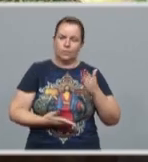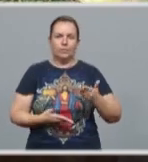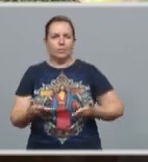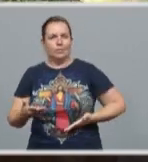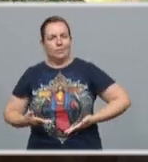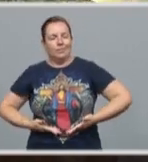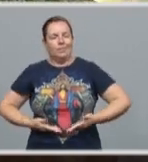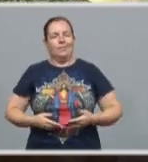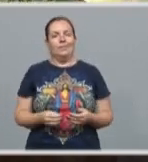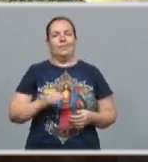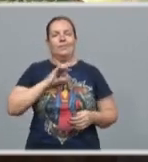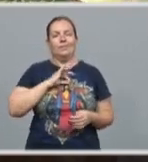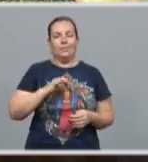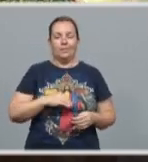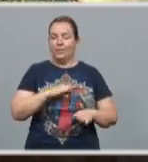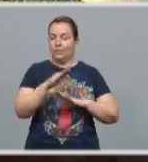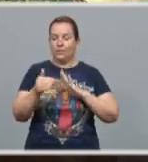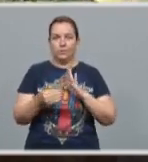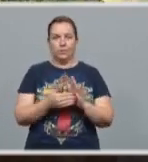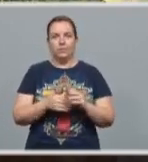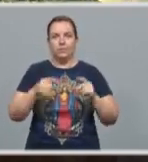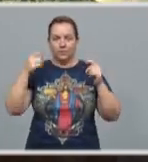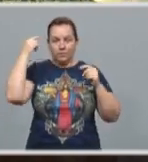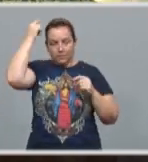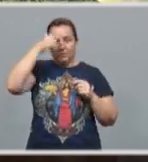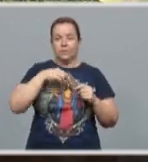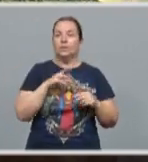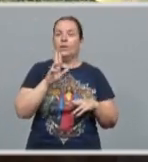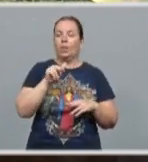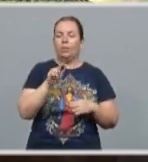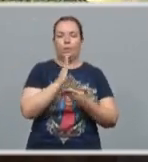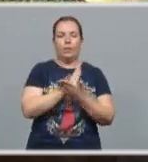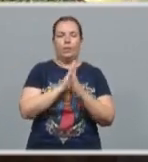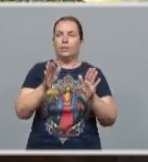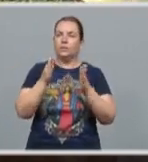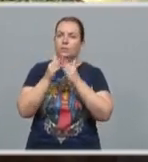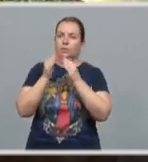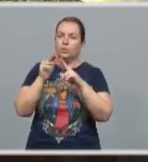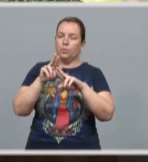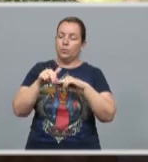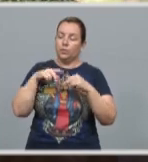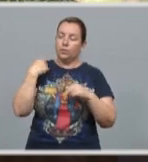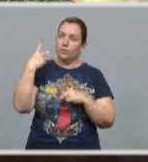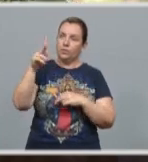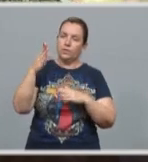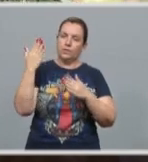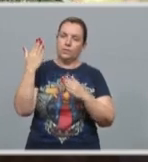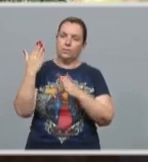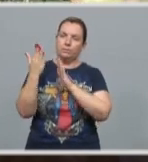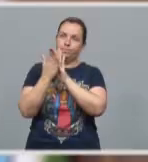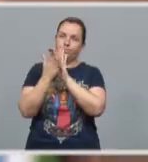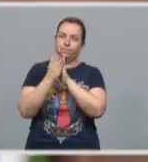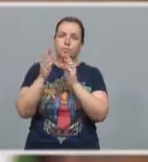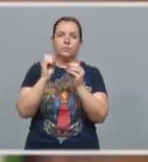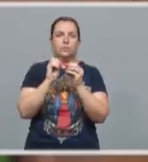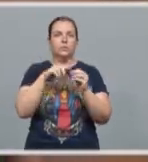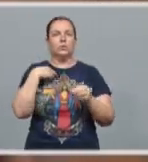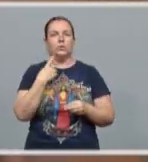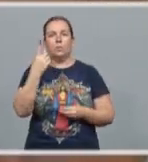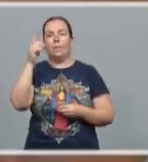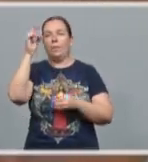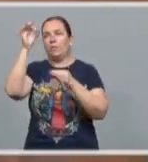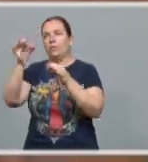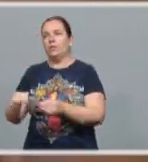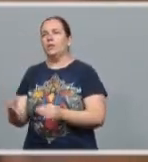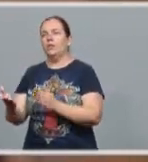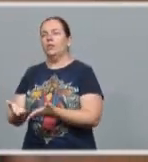apóstolos e mártires e todos os santos, que não cessam de interceder por nós na vossa presença. Fazei de nós